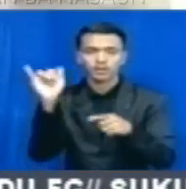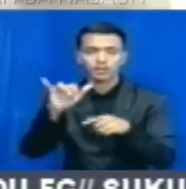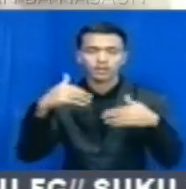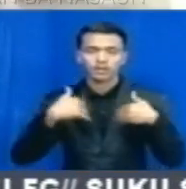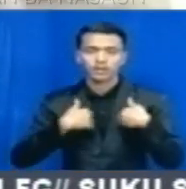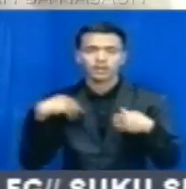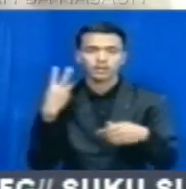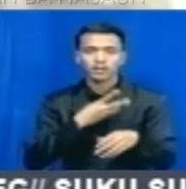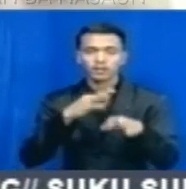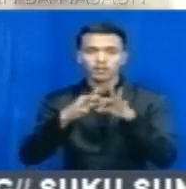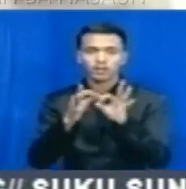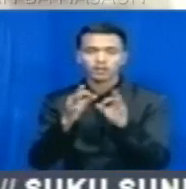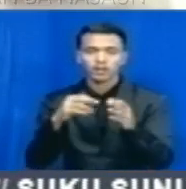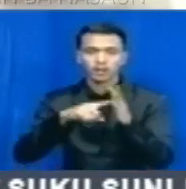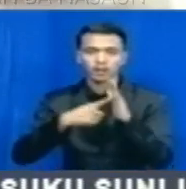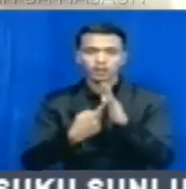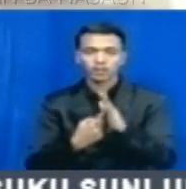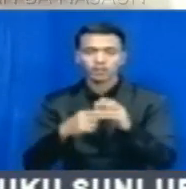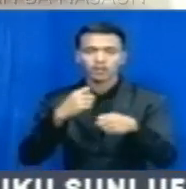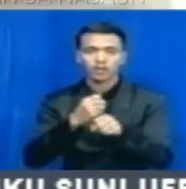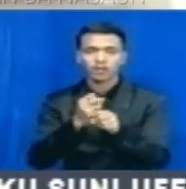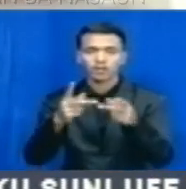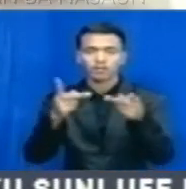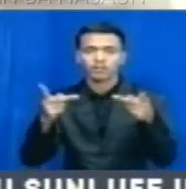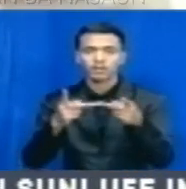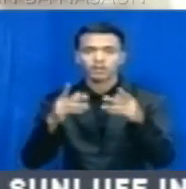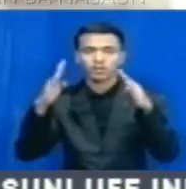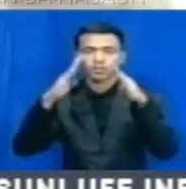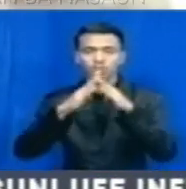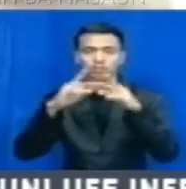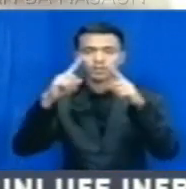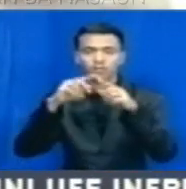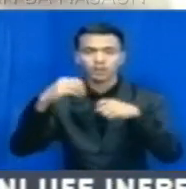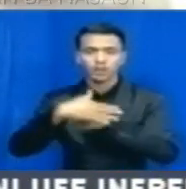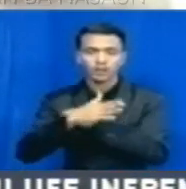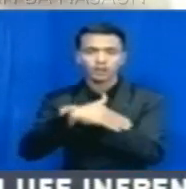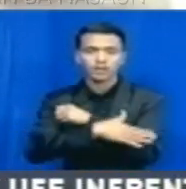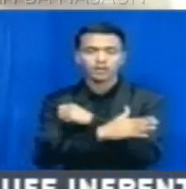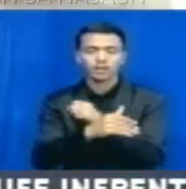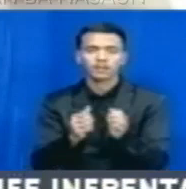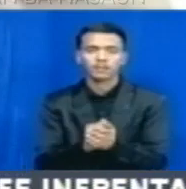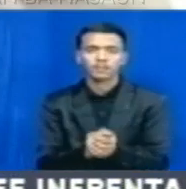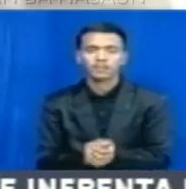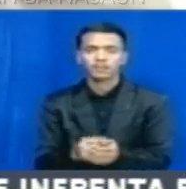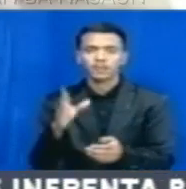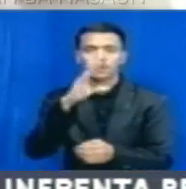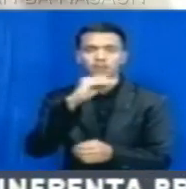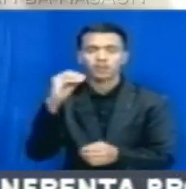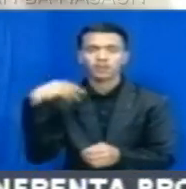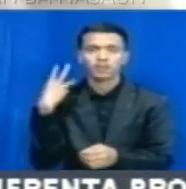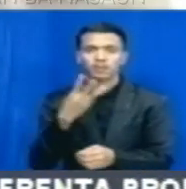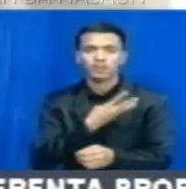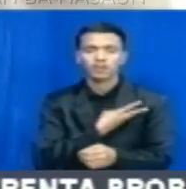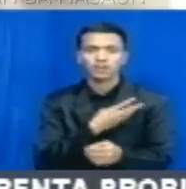atau aku ona halo rumpong umah ba ikan ni ane ide iya lotus de pescas nomor kita